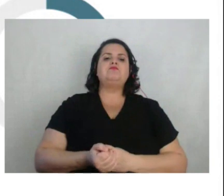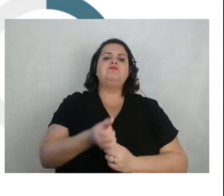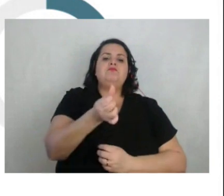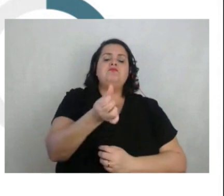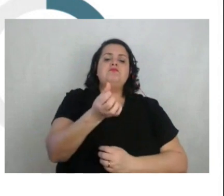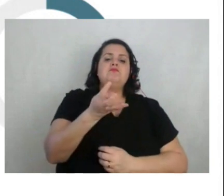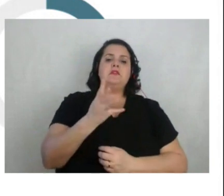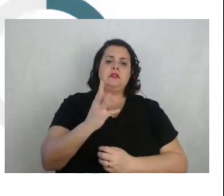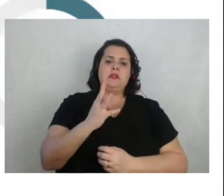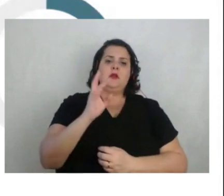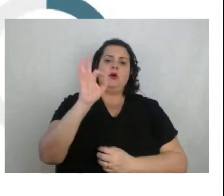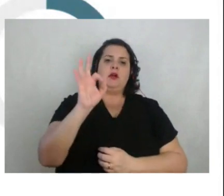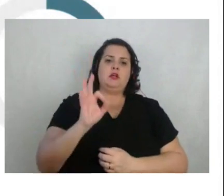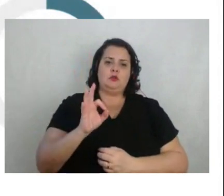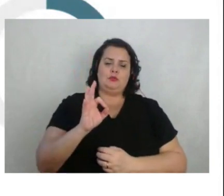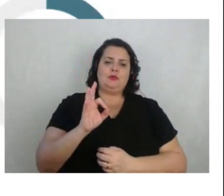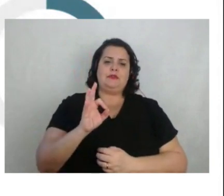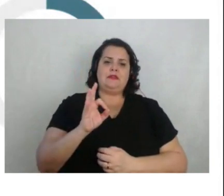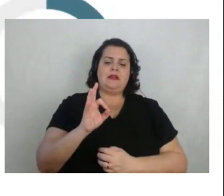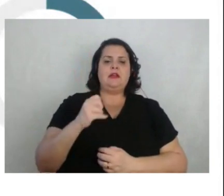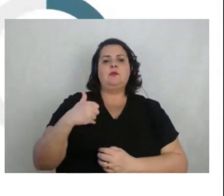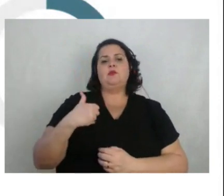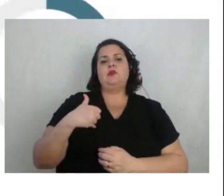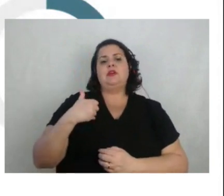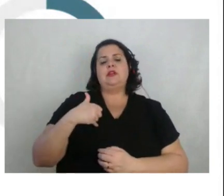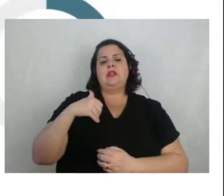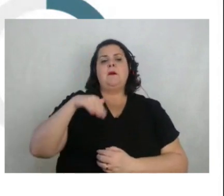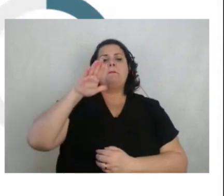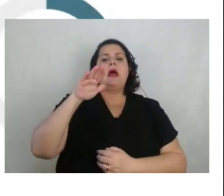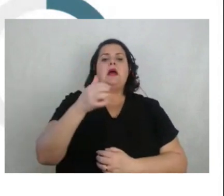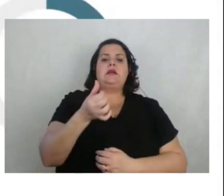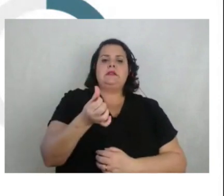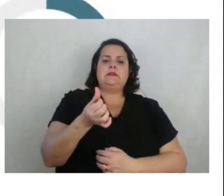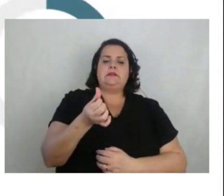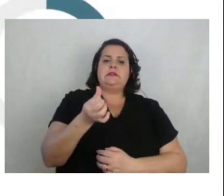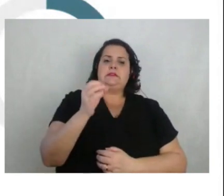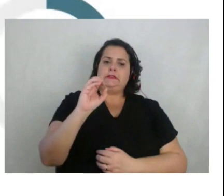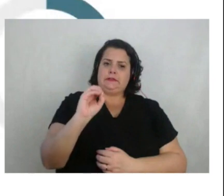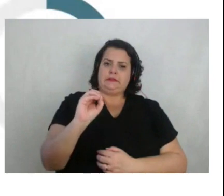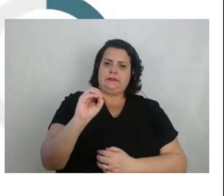64% foram acima de 60 anos, mais de